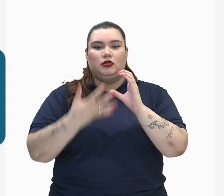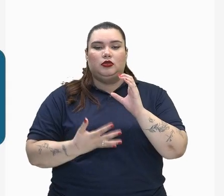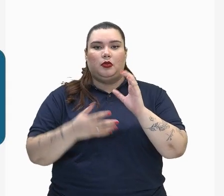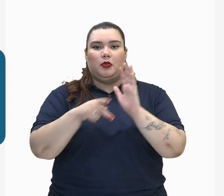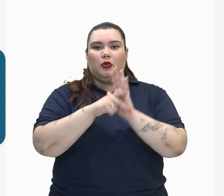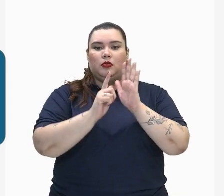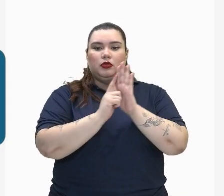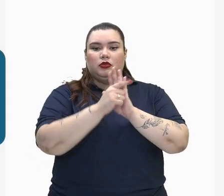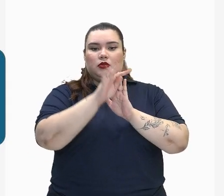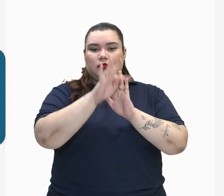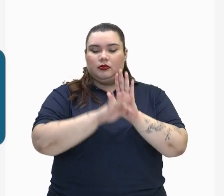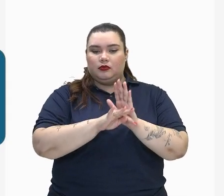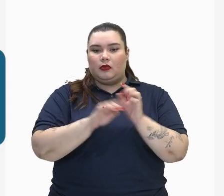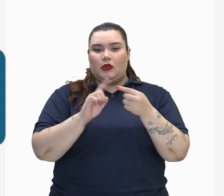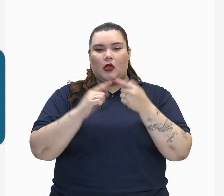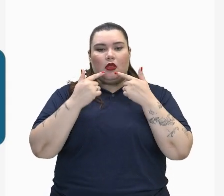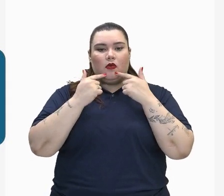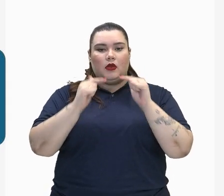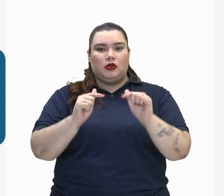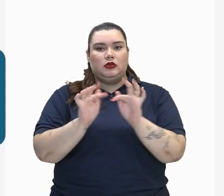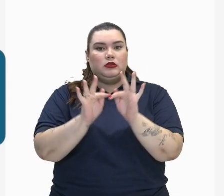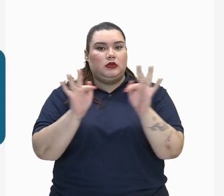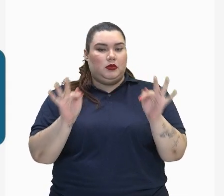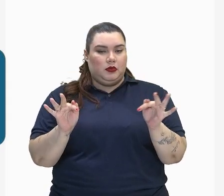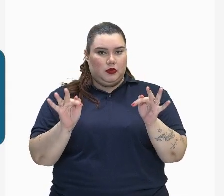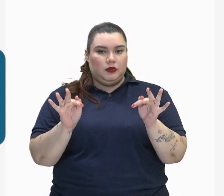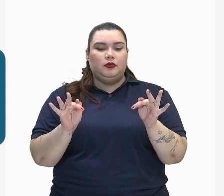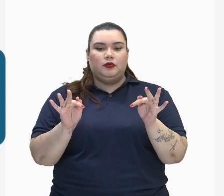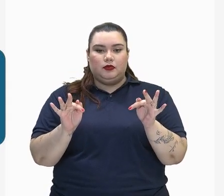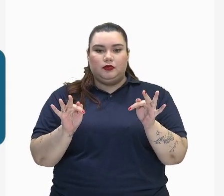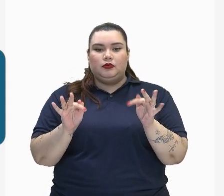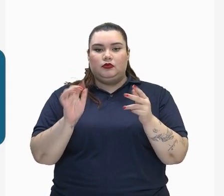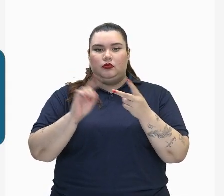gênero textual: a linguagem é bem simples,